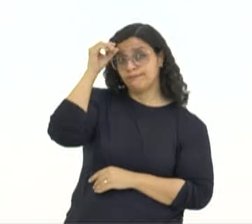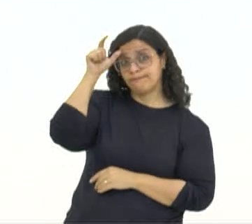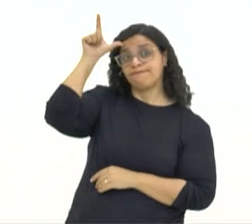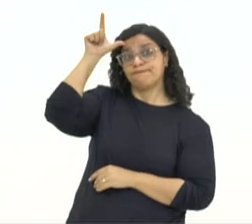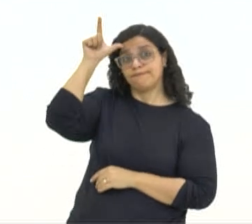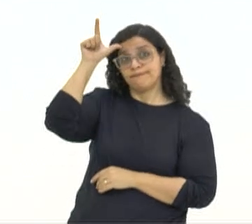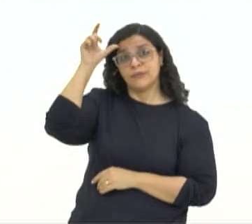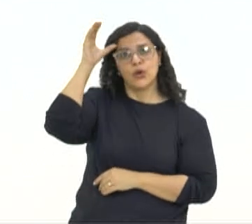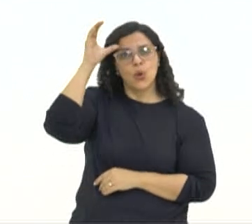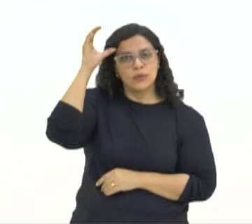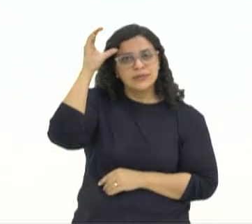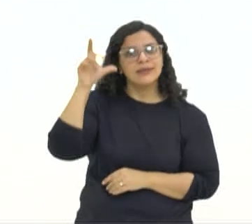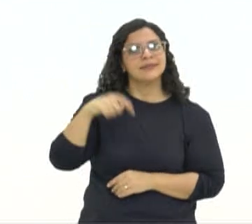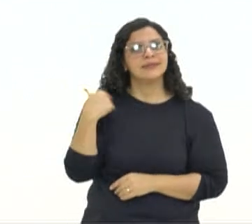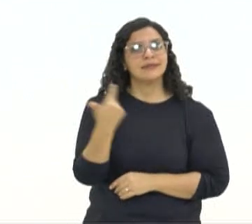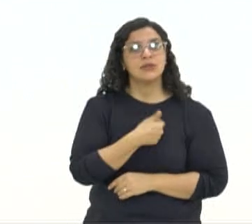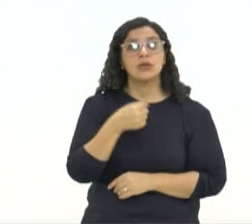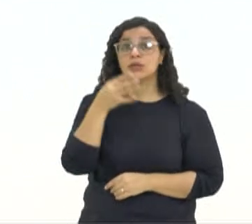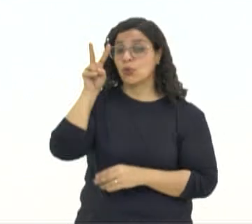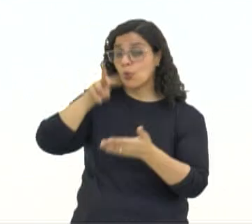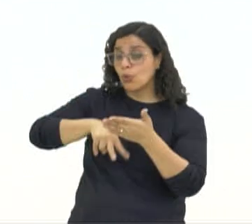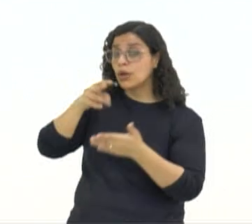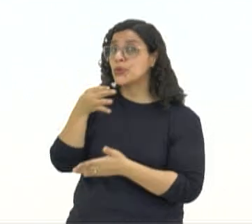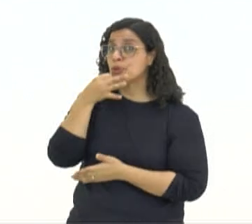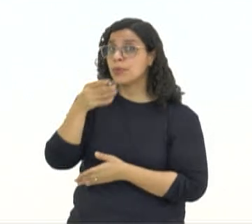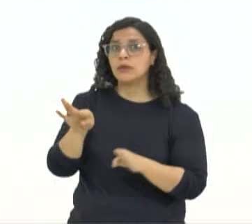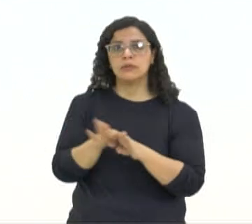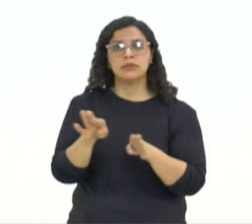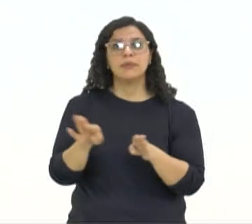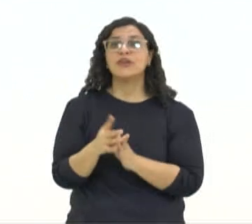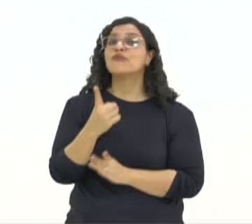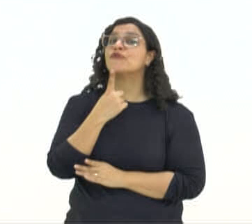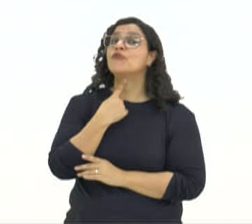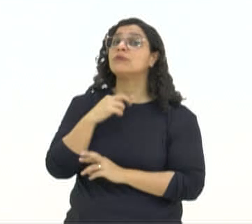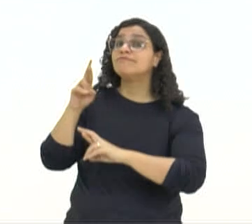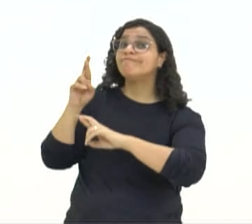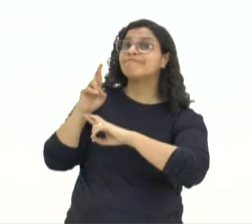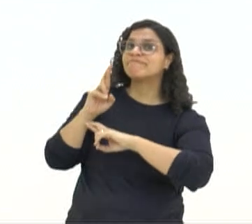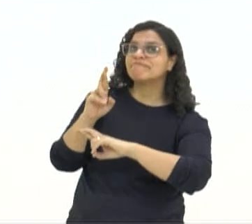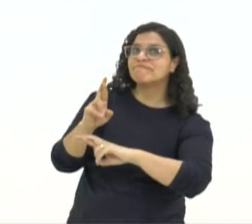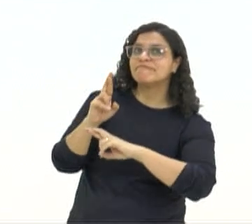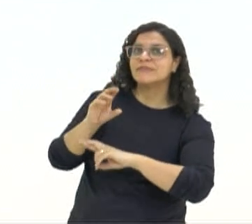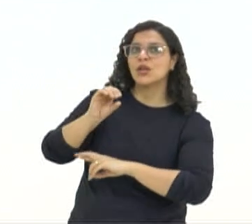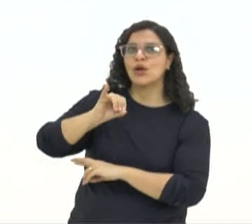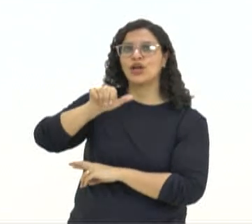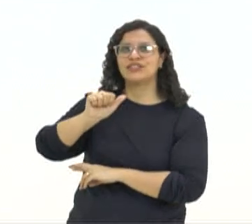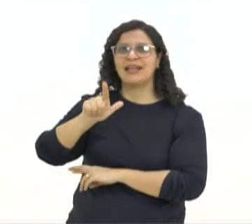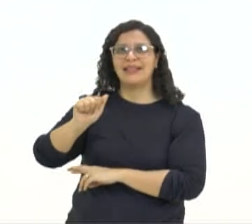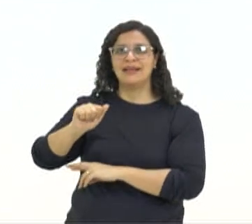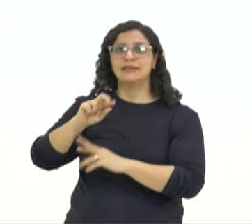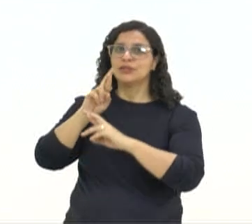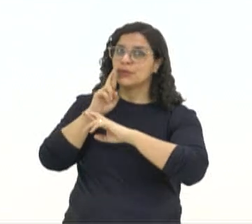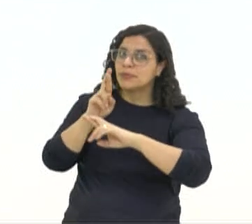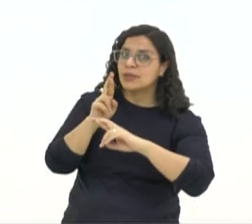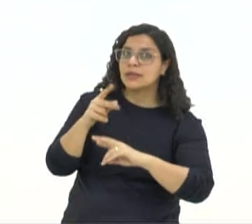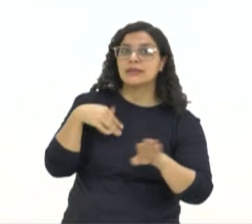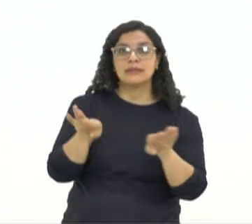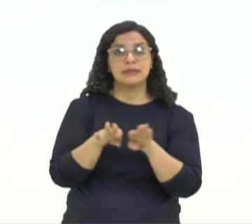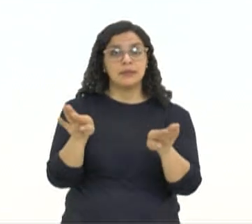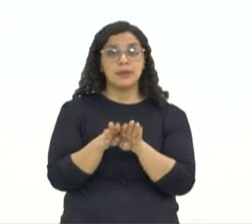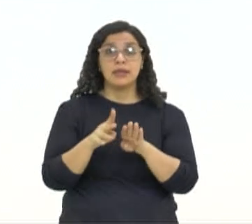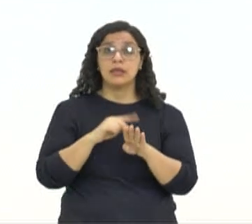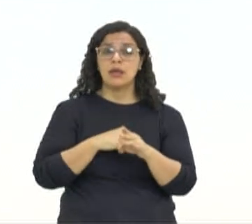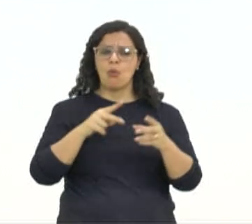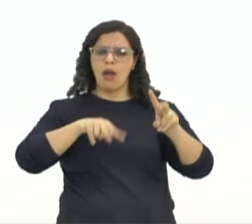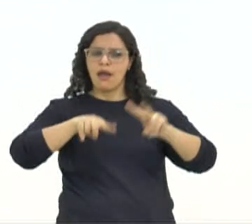estou lendo uma opinião, né? E desejo, ojalá que com o tempo e a mirada crítica elas